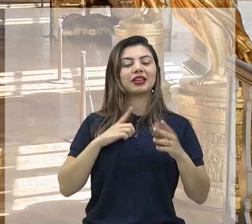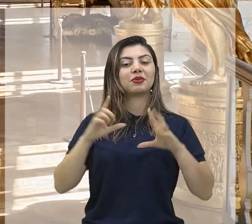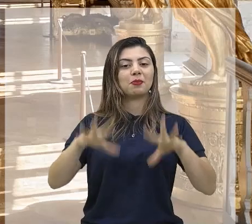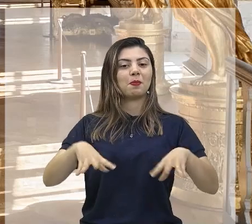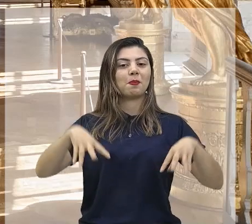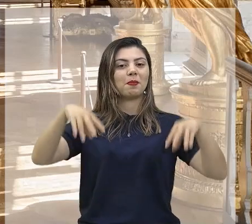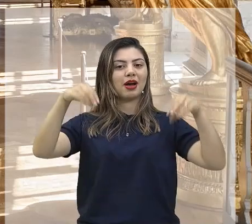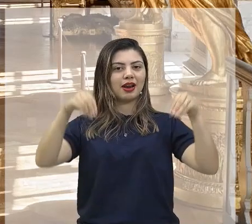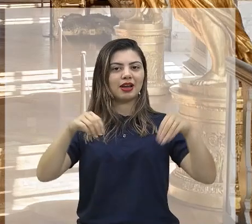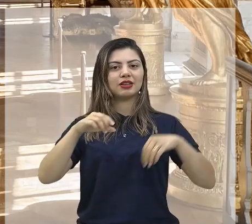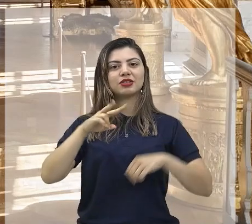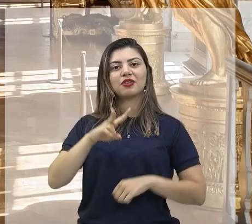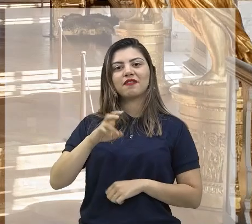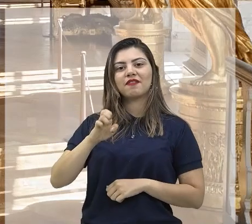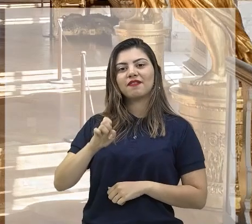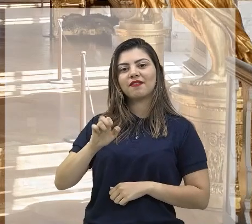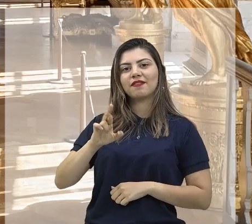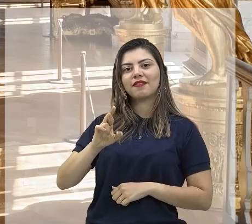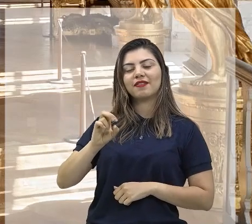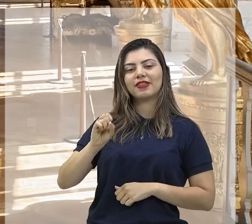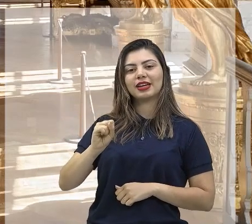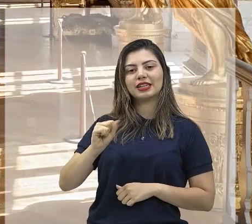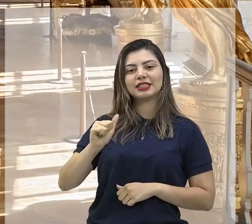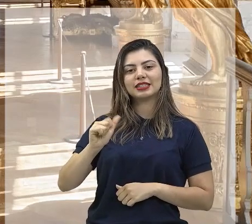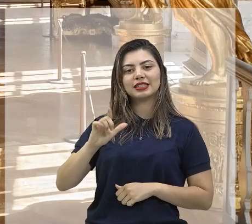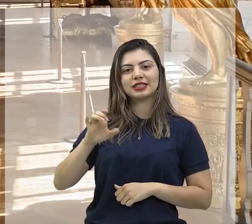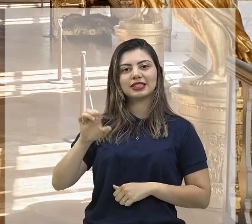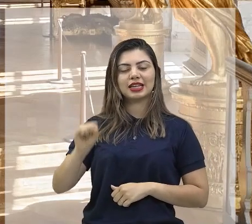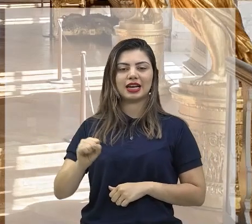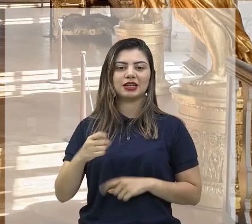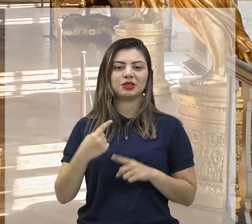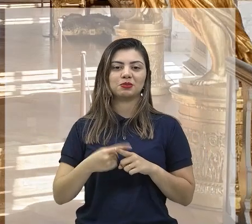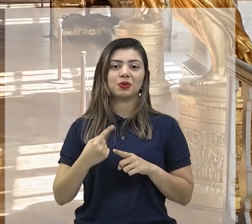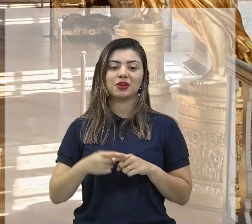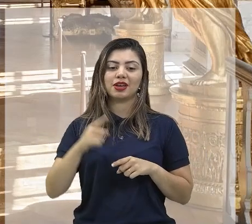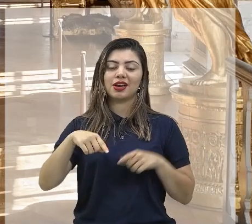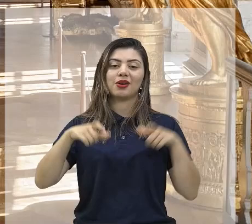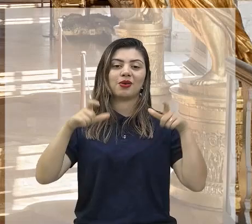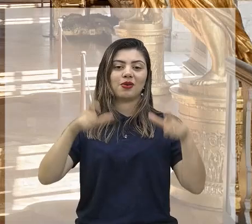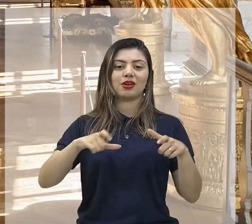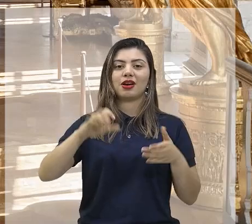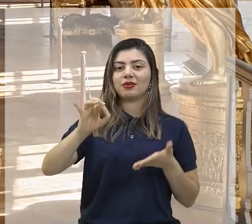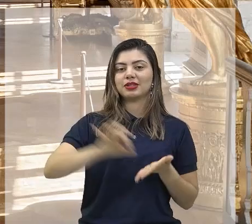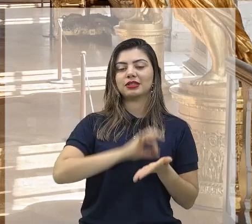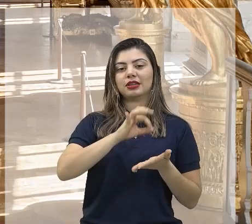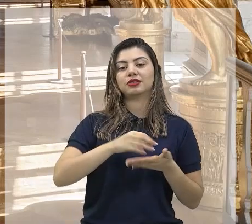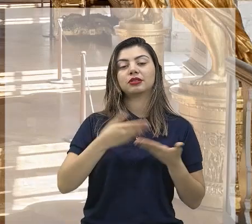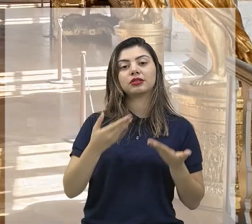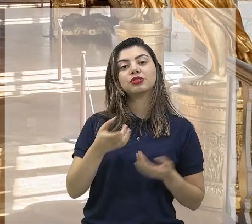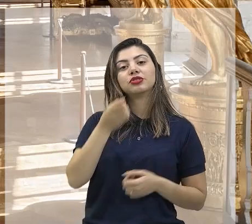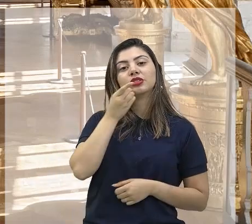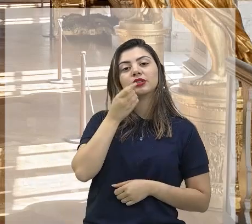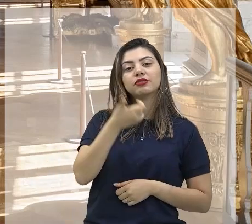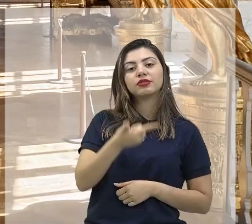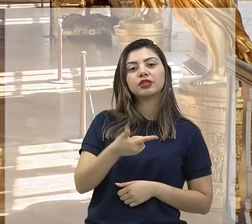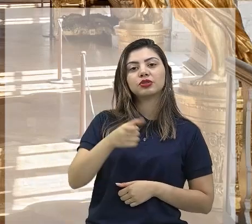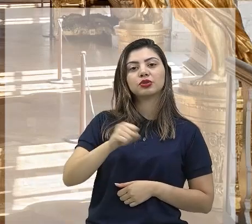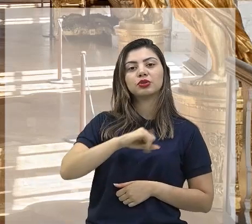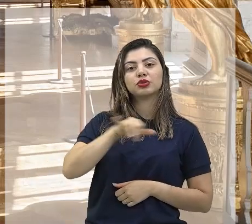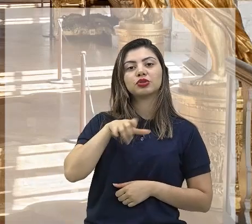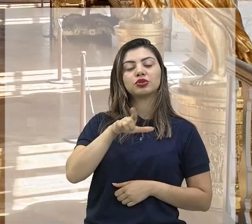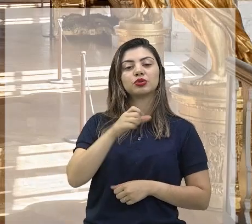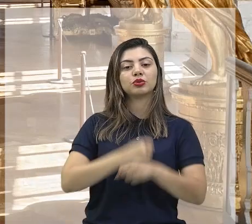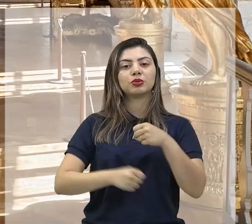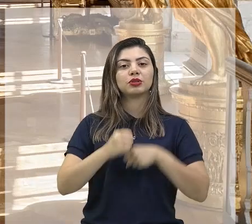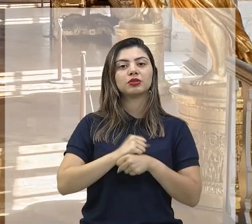o nome do tratado assinado foi exatamente o Tratado de Versalhes. Ele foi assinado então em 28 de junho de